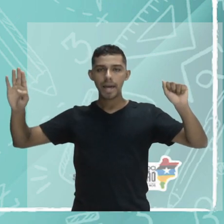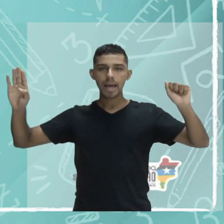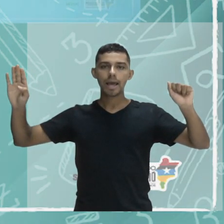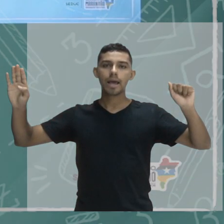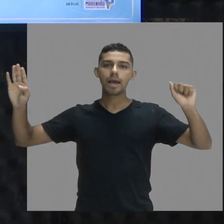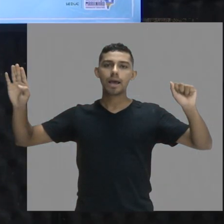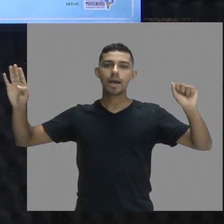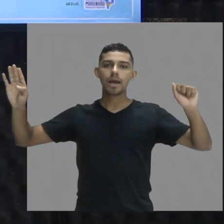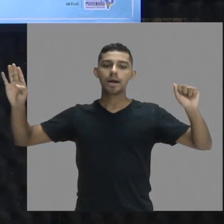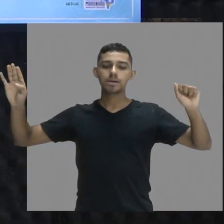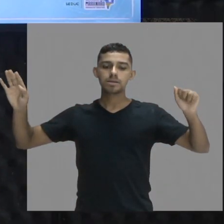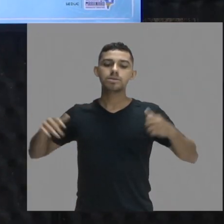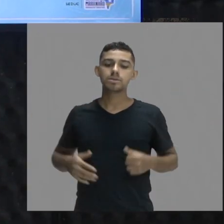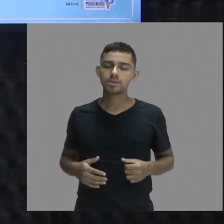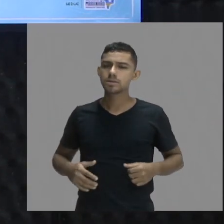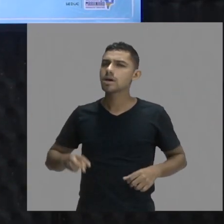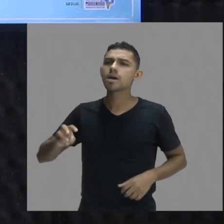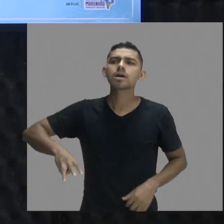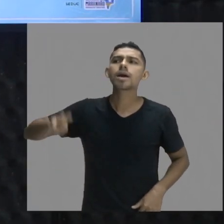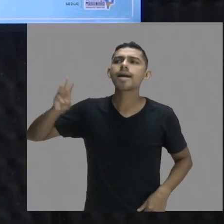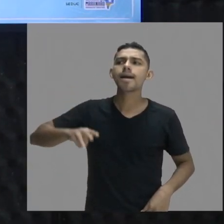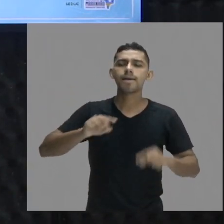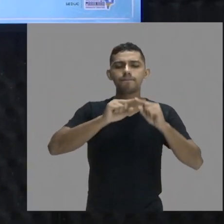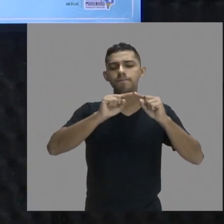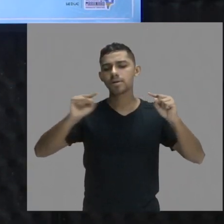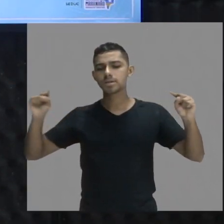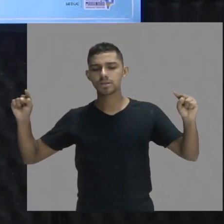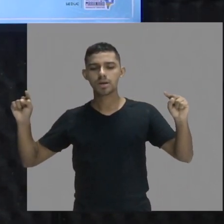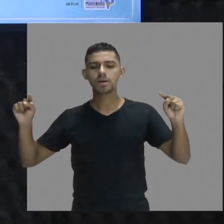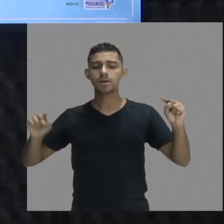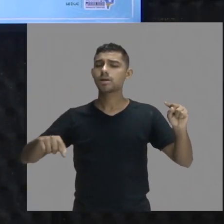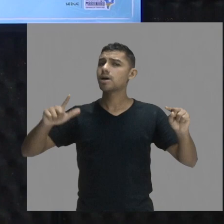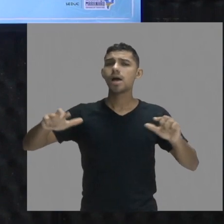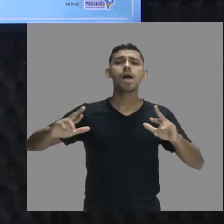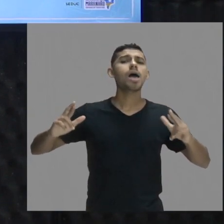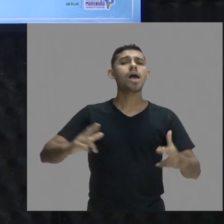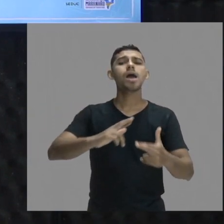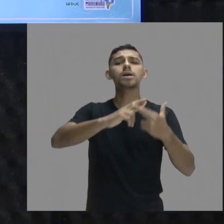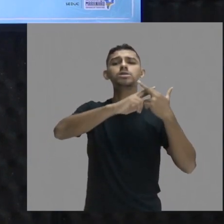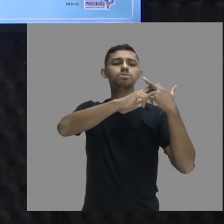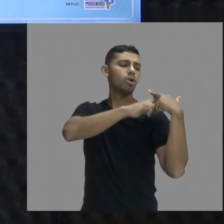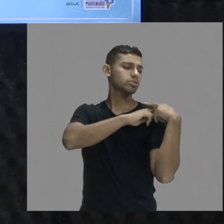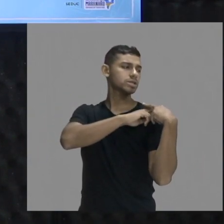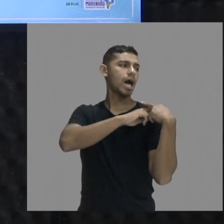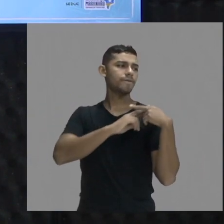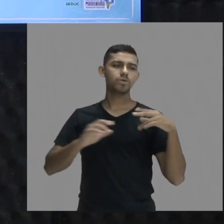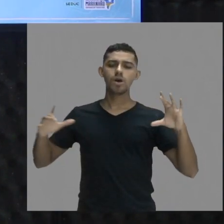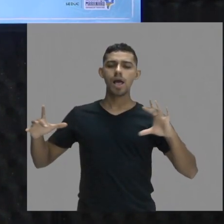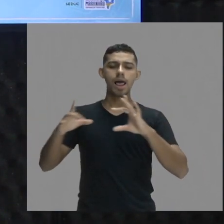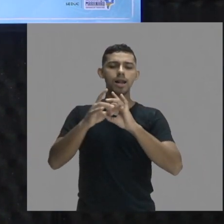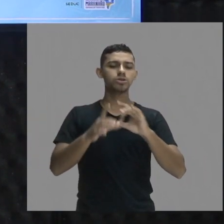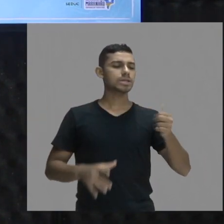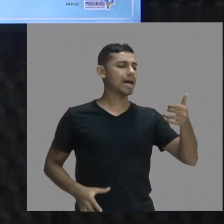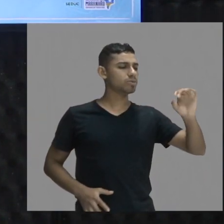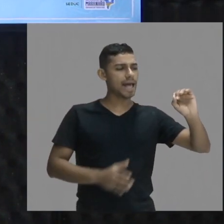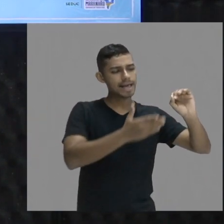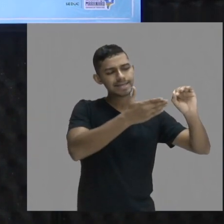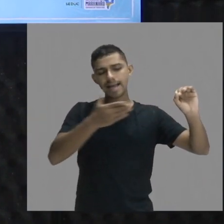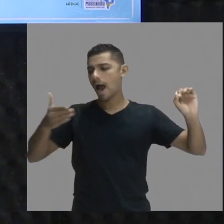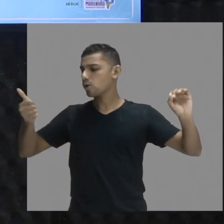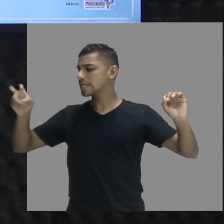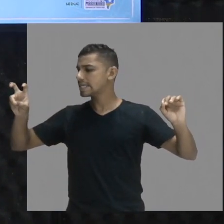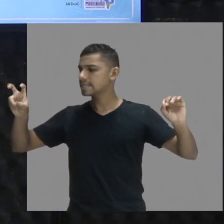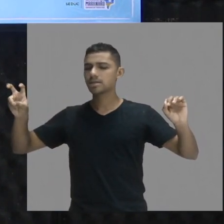B. E quem fez essa ponte? Quem foi responsável por relacionar o 10 ao 15? Que